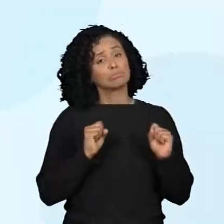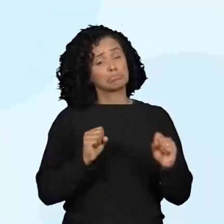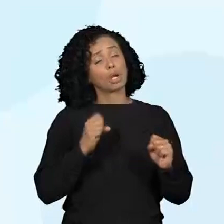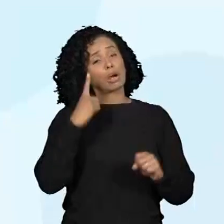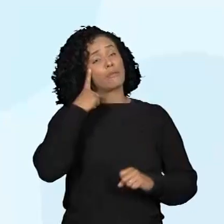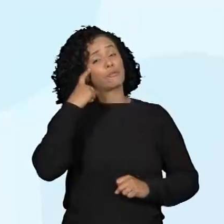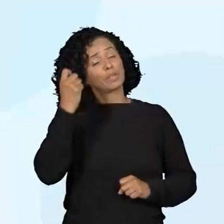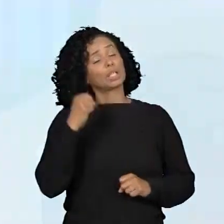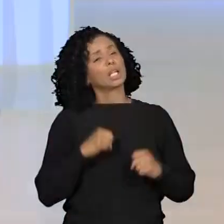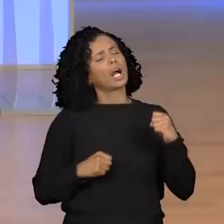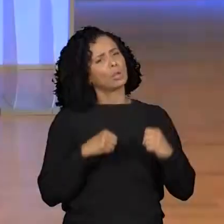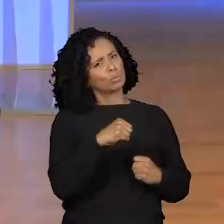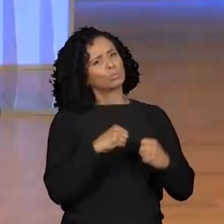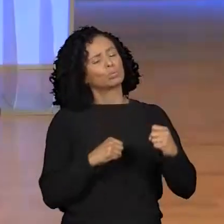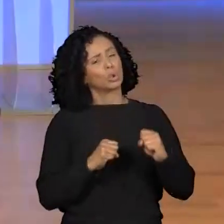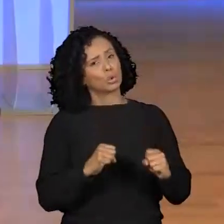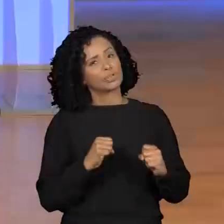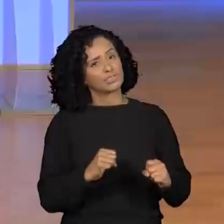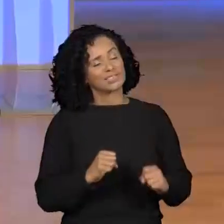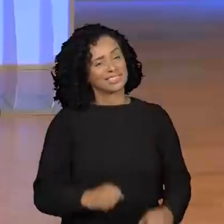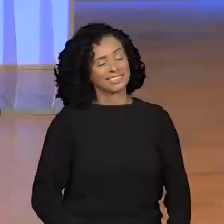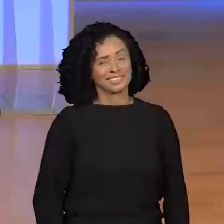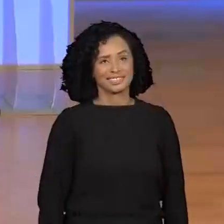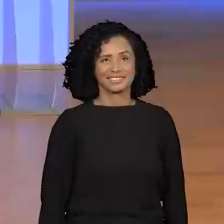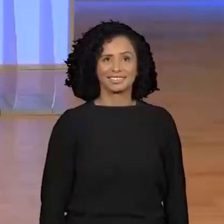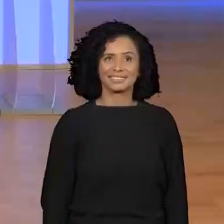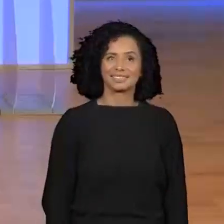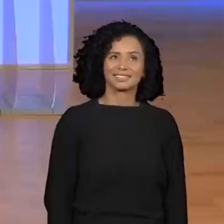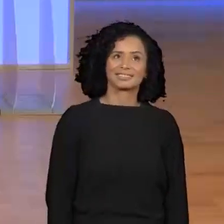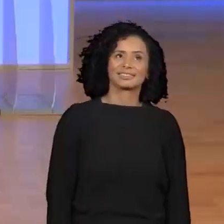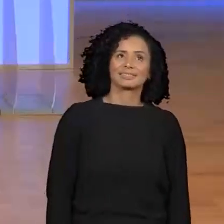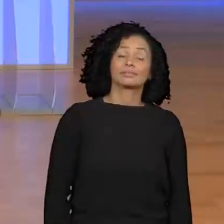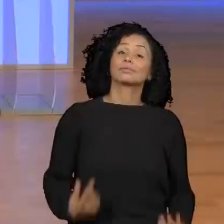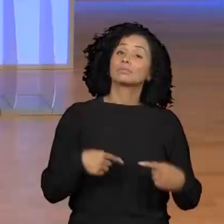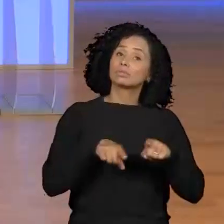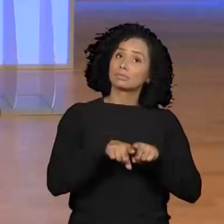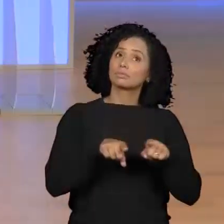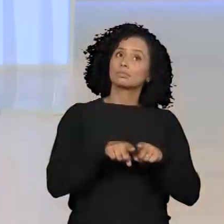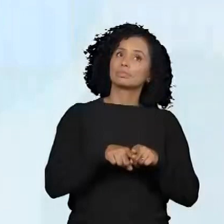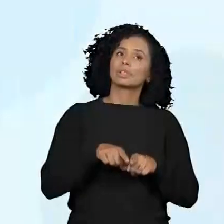né, professora Adriana, dá certo. E